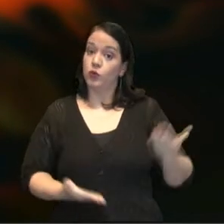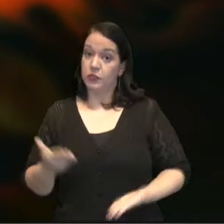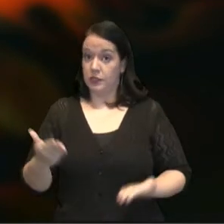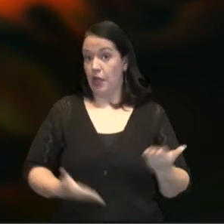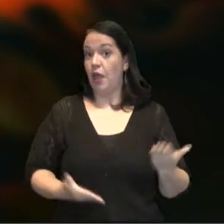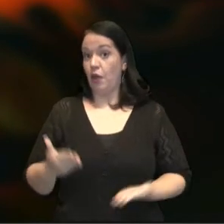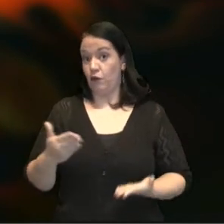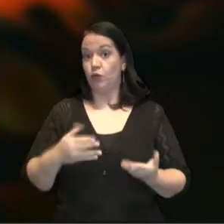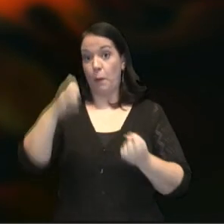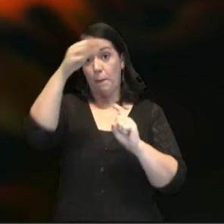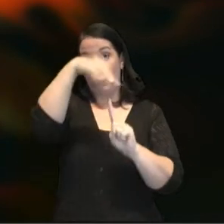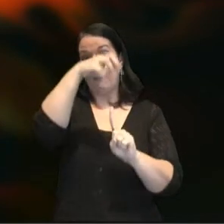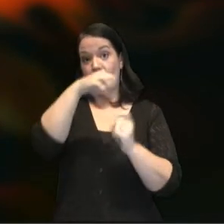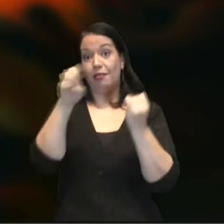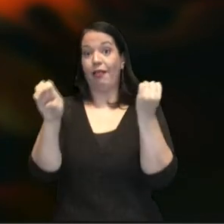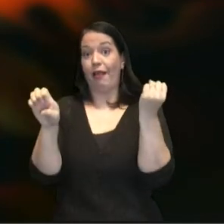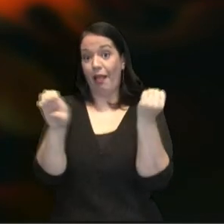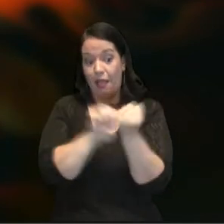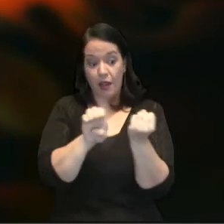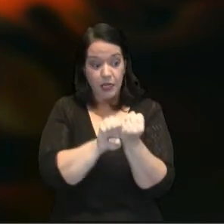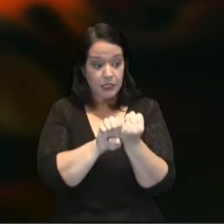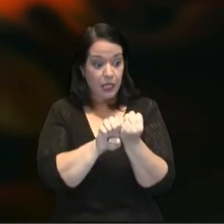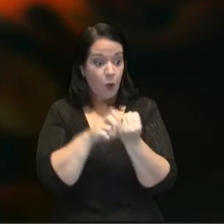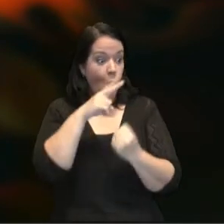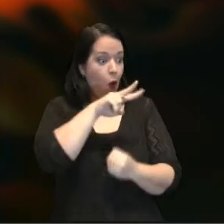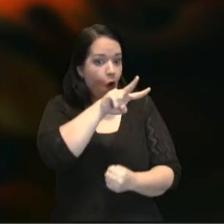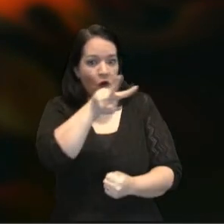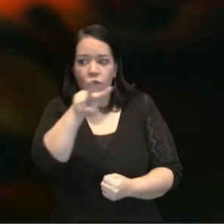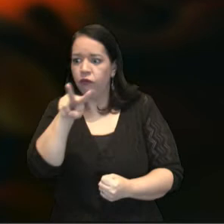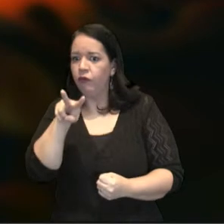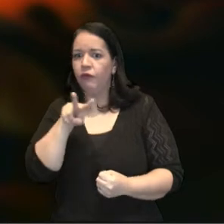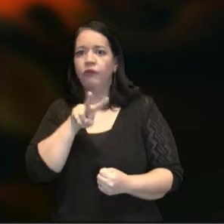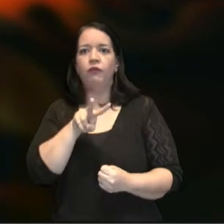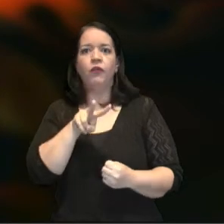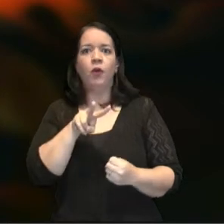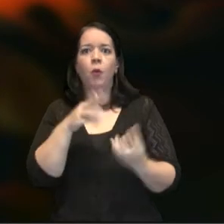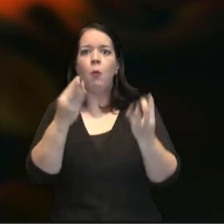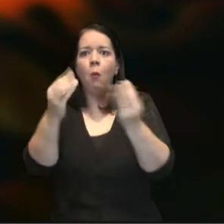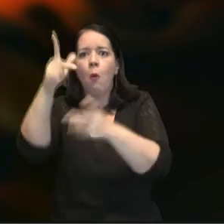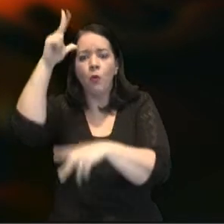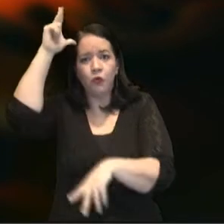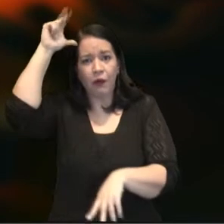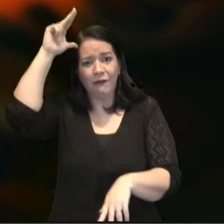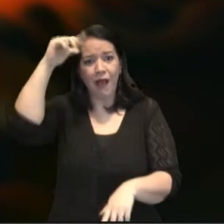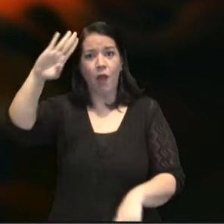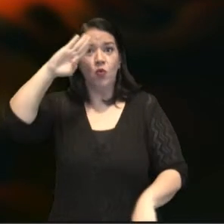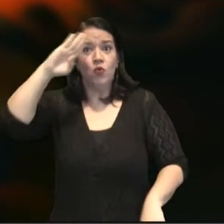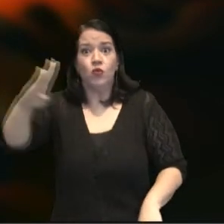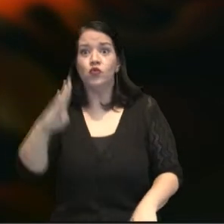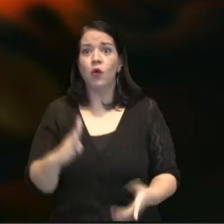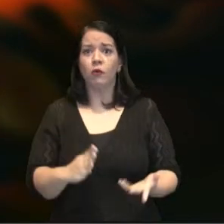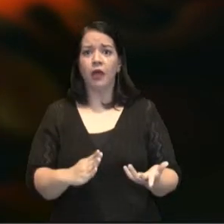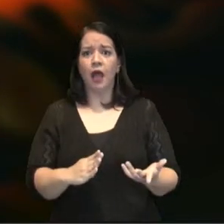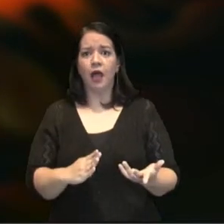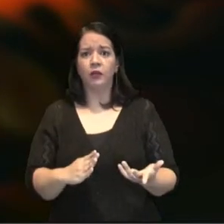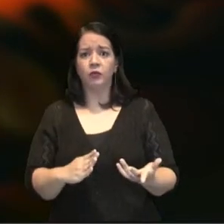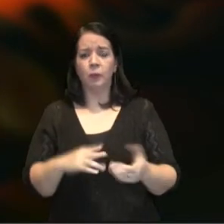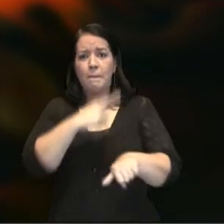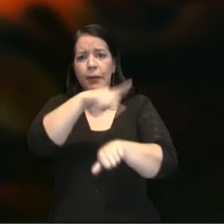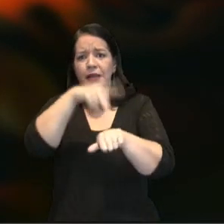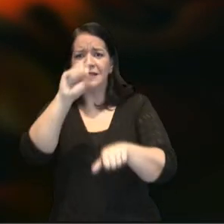seu moço lhe disse: ai, meu senhor, o que faremos? E ele